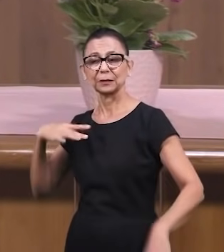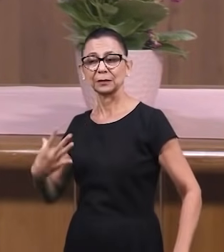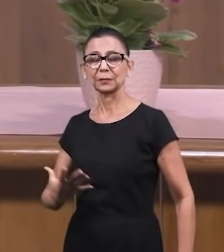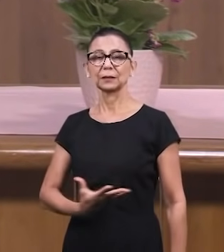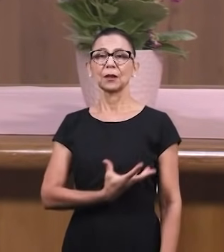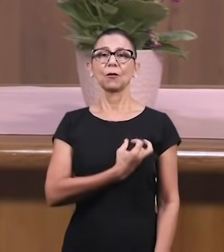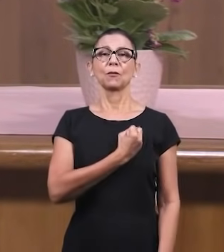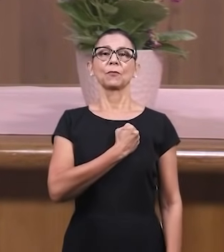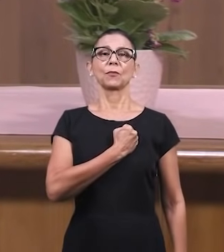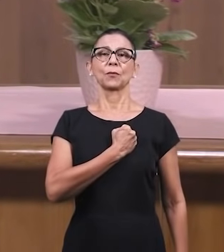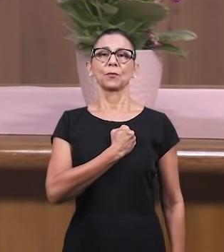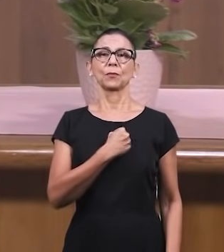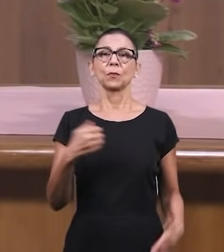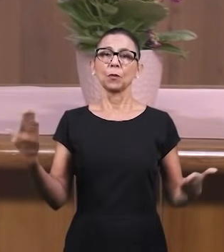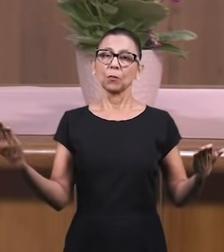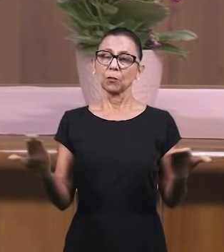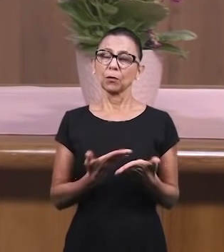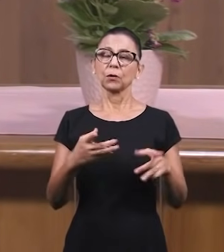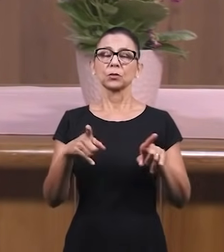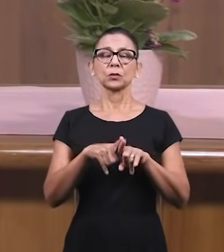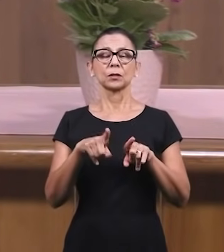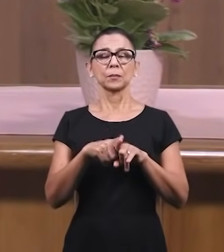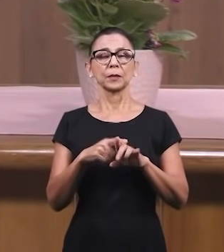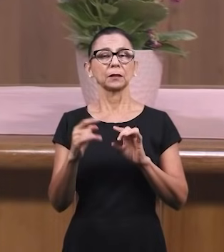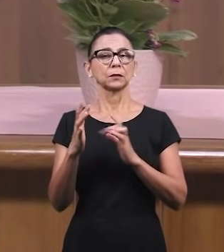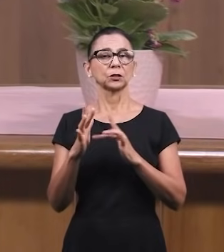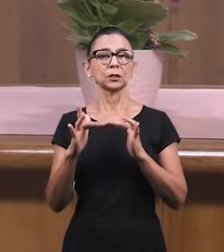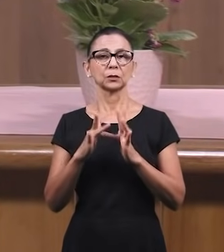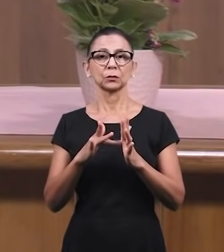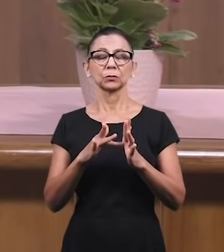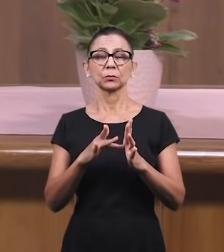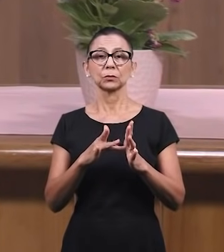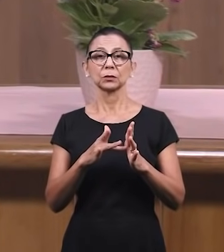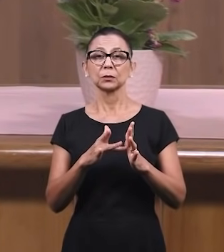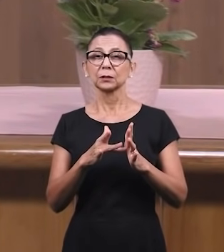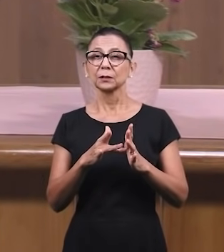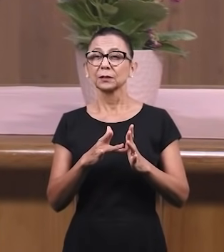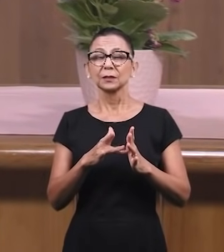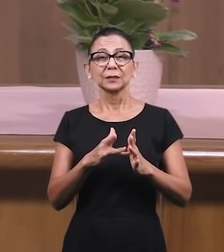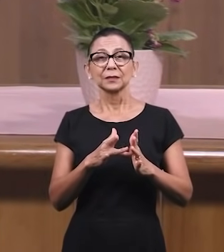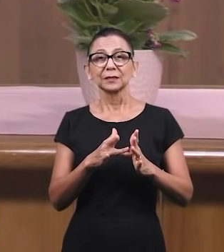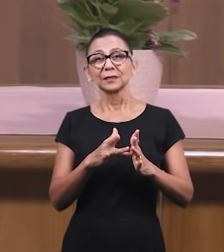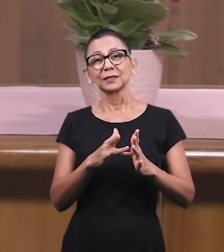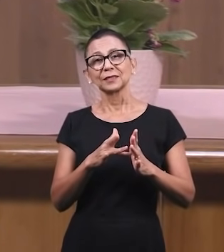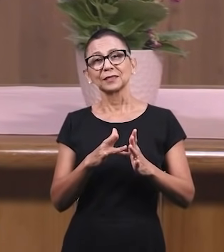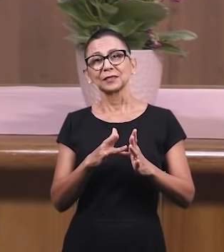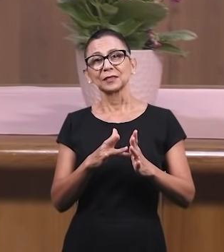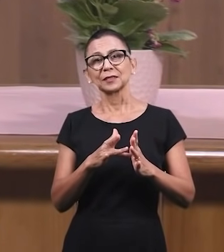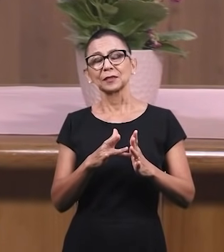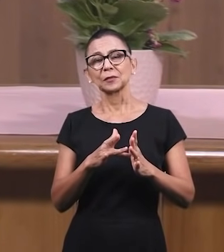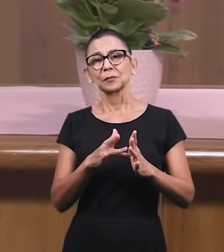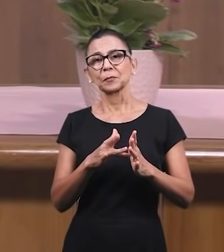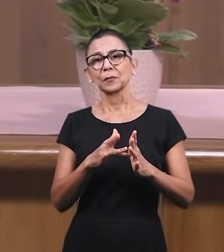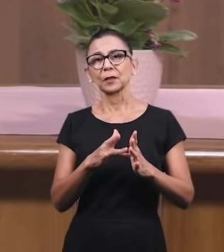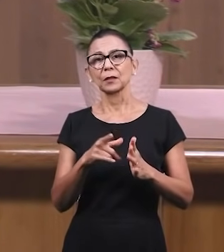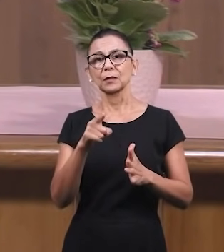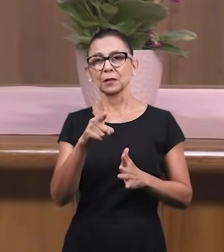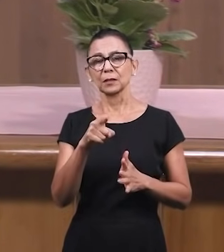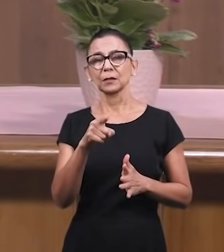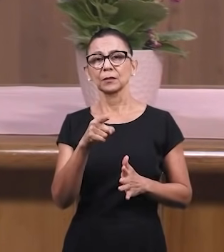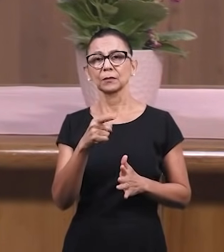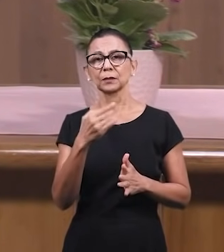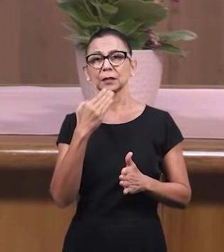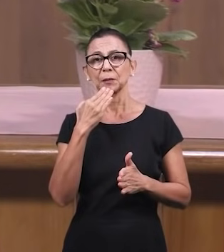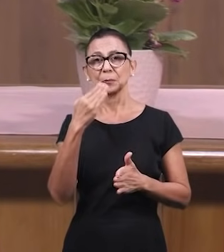com a sua mão. Hoje o Senhor está tão perto de você, que se você pedir, salva-me, independente